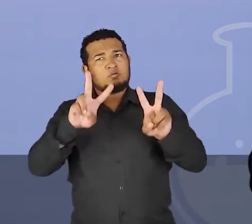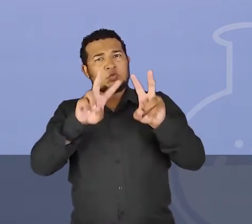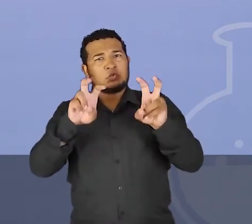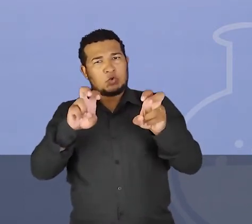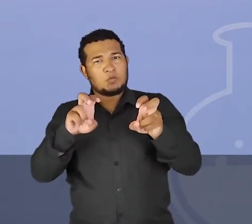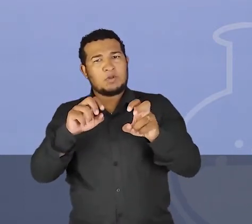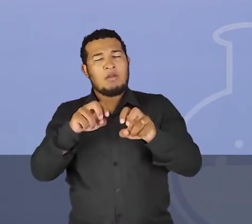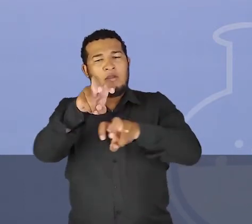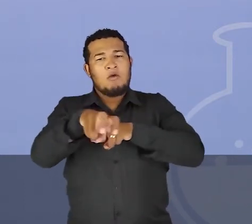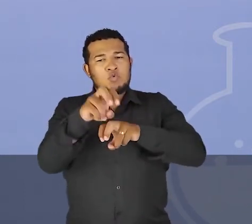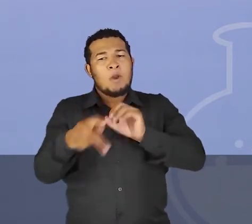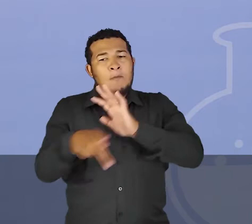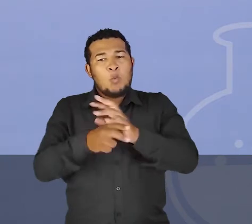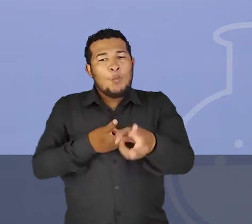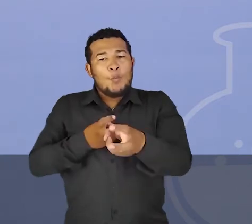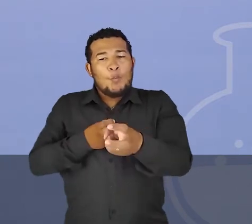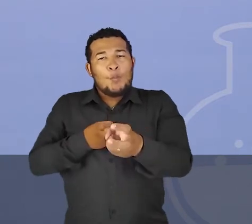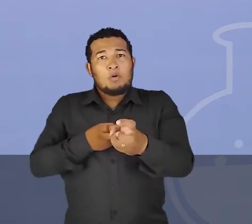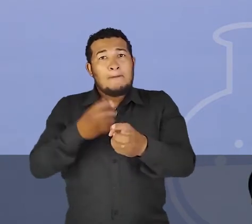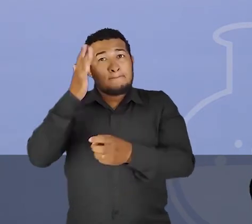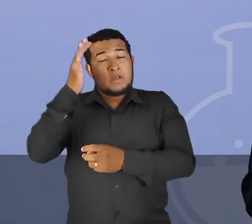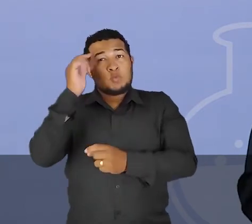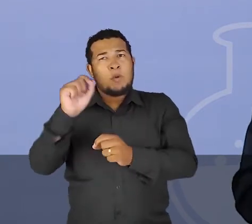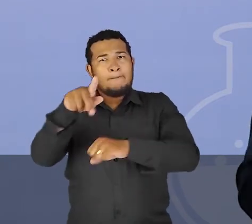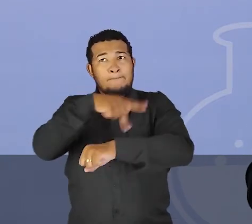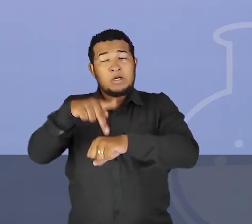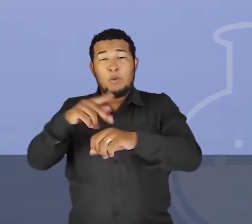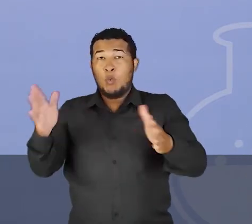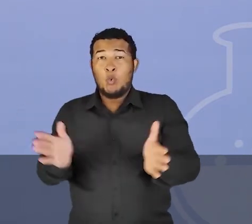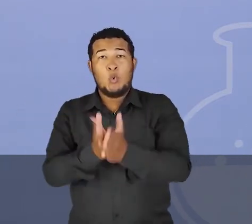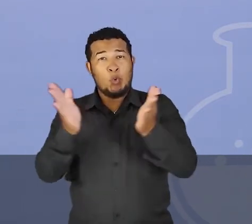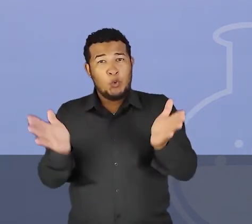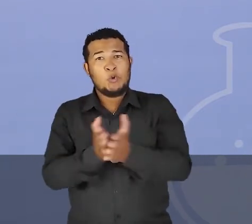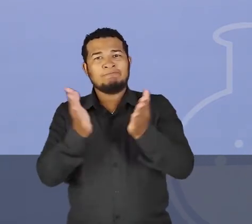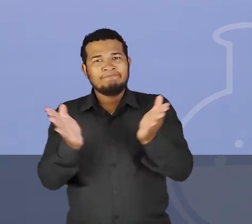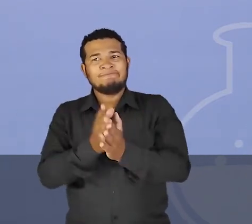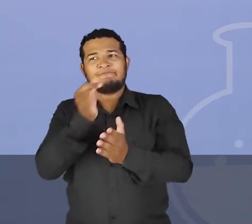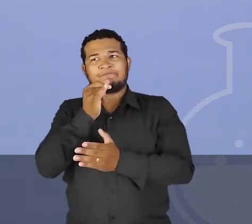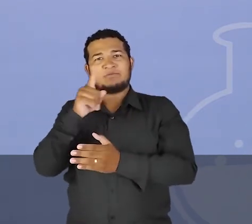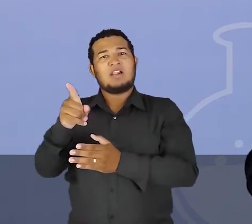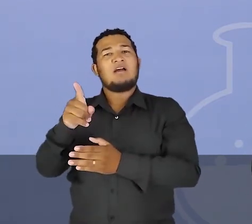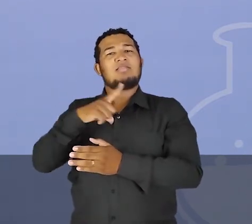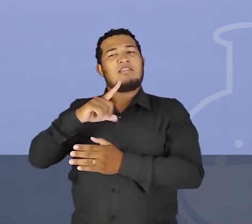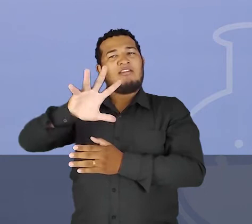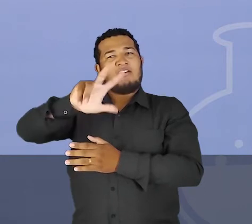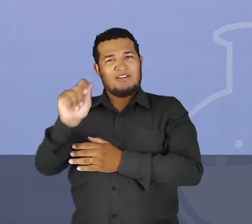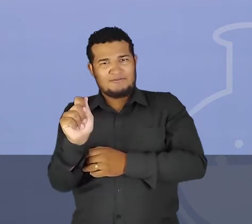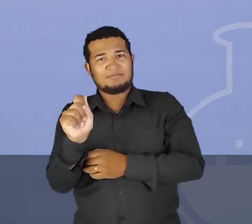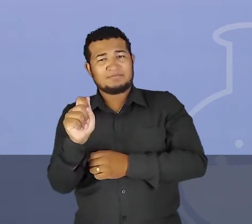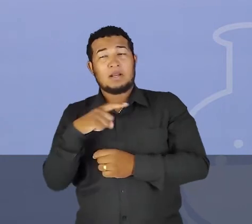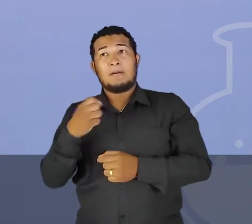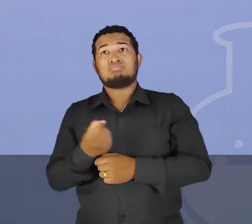de subsistência, a gente pensa em países extremamente pobres, como os países do continente africano, onde